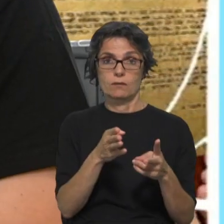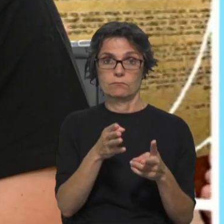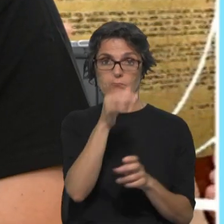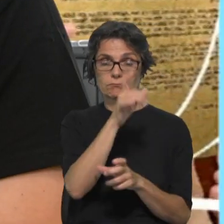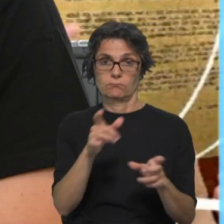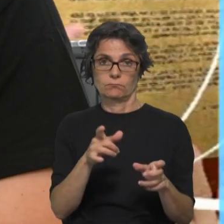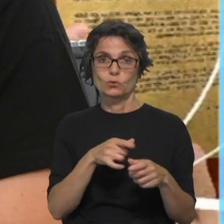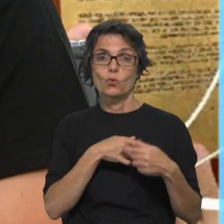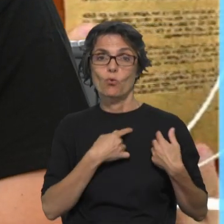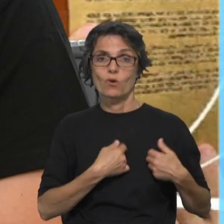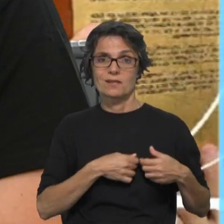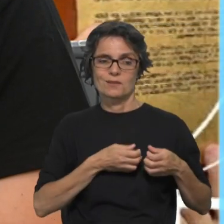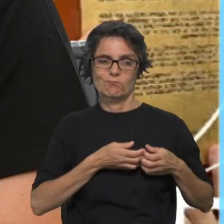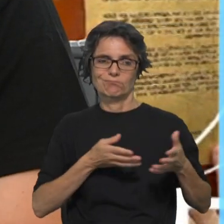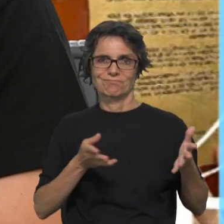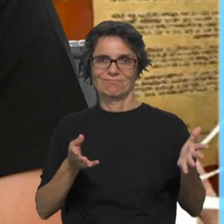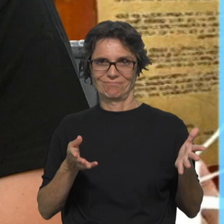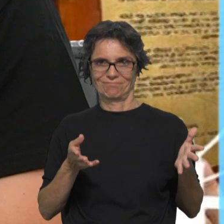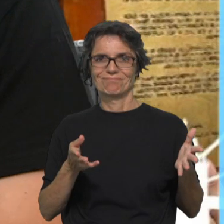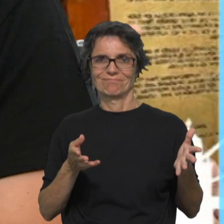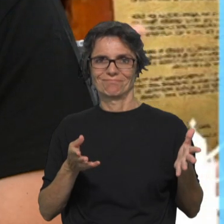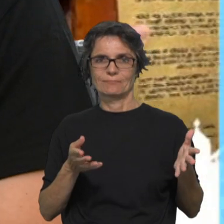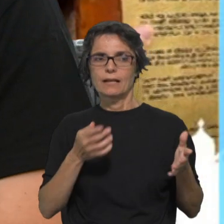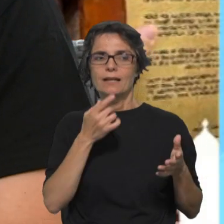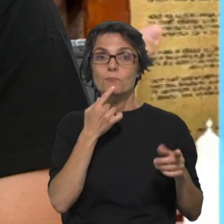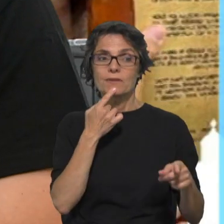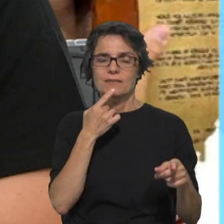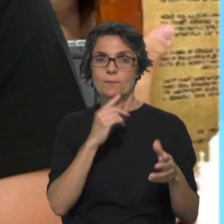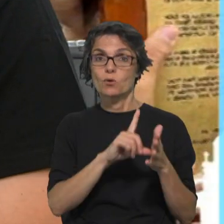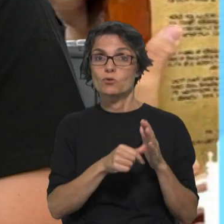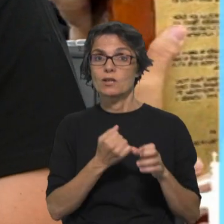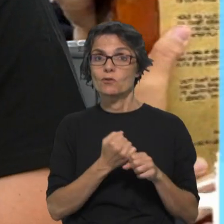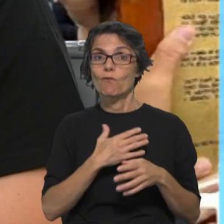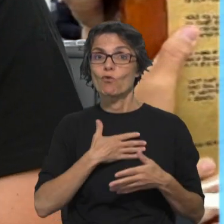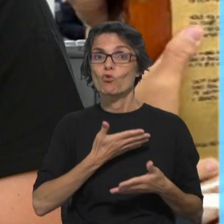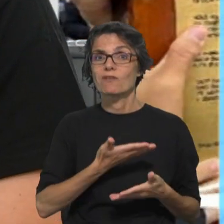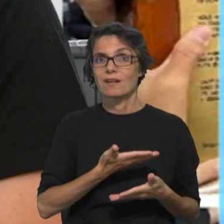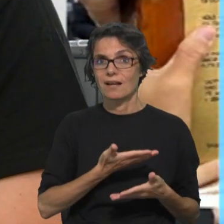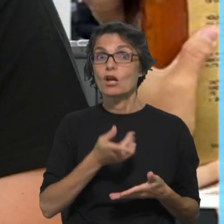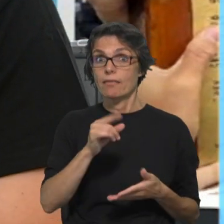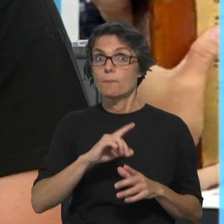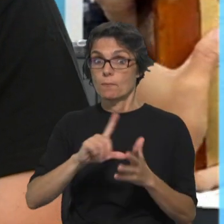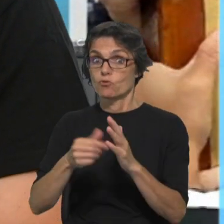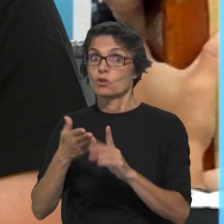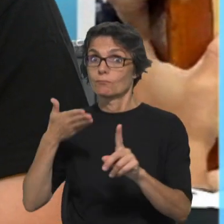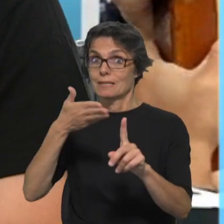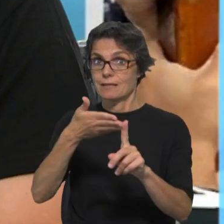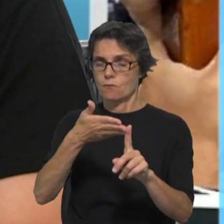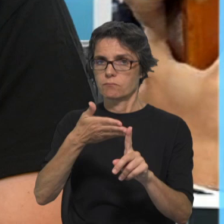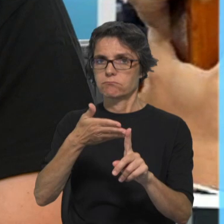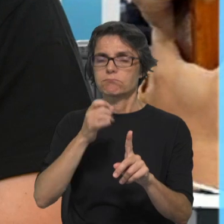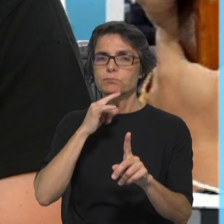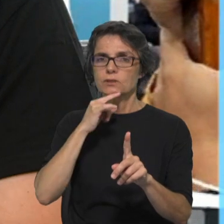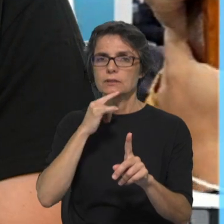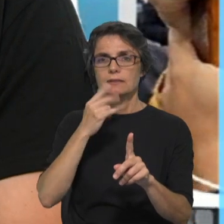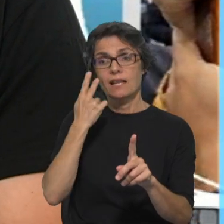e percebem que estes projetos de voluntariado, ou sobretudo projetos também missionários, podem ser perfeitamente